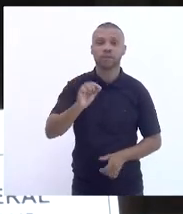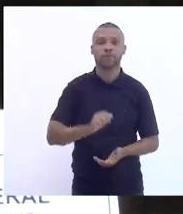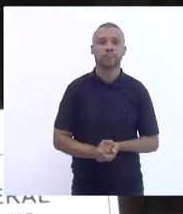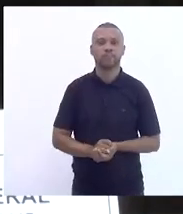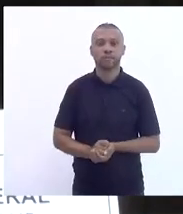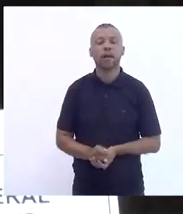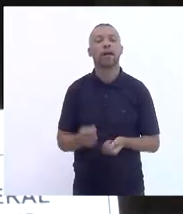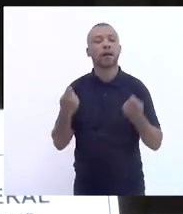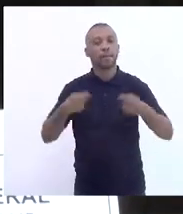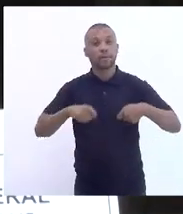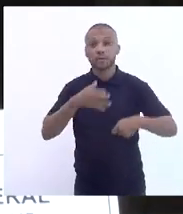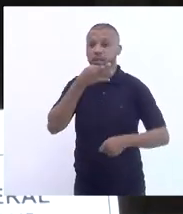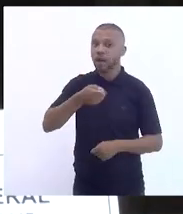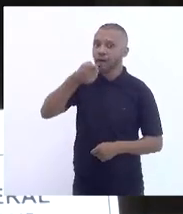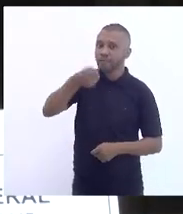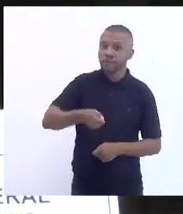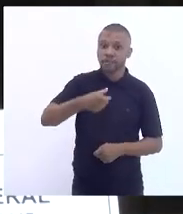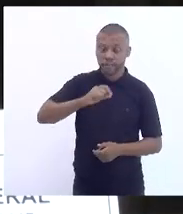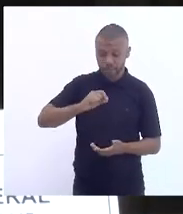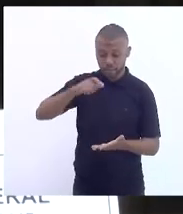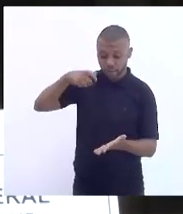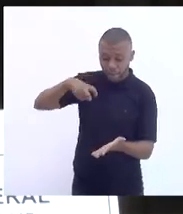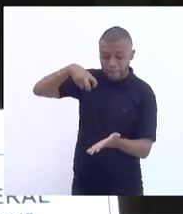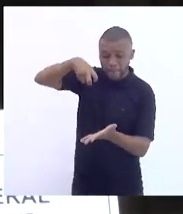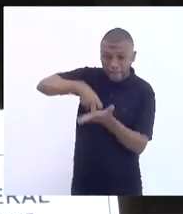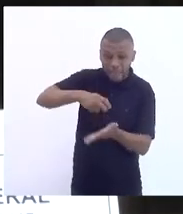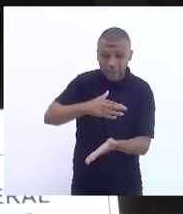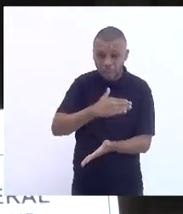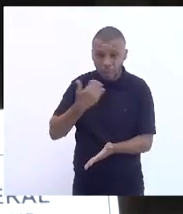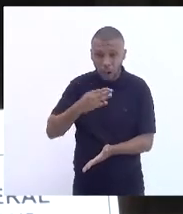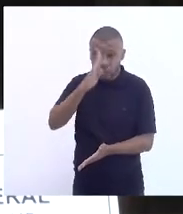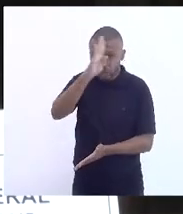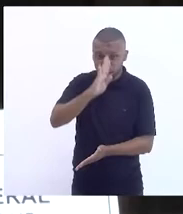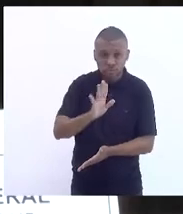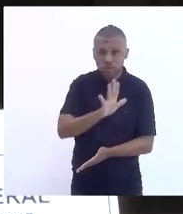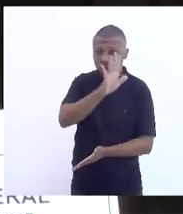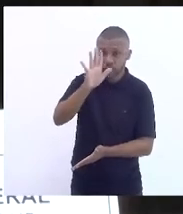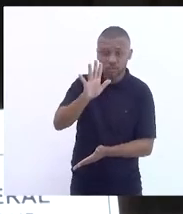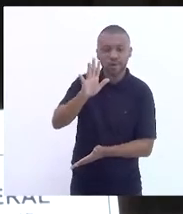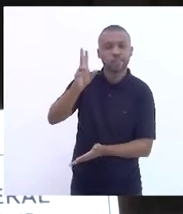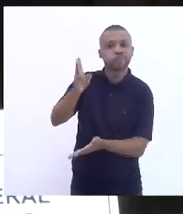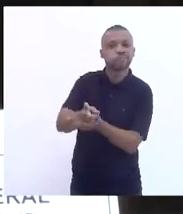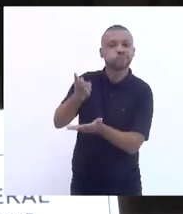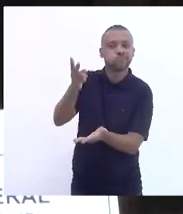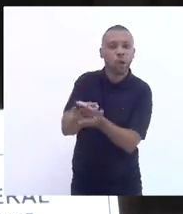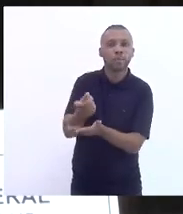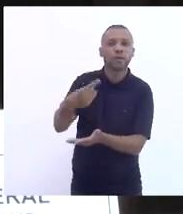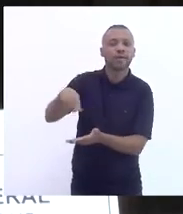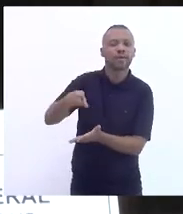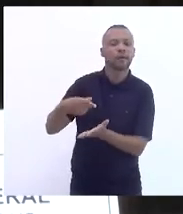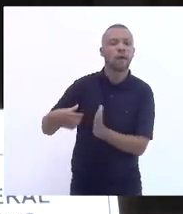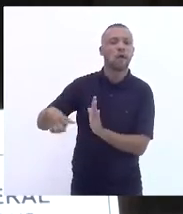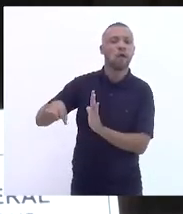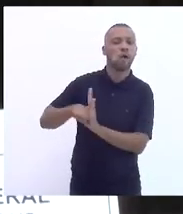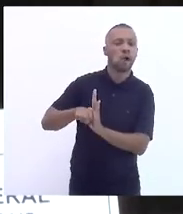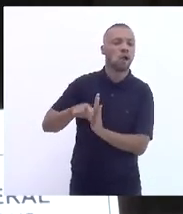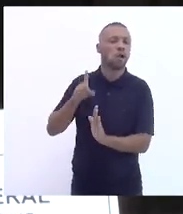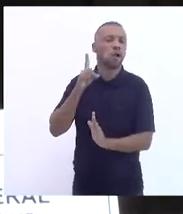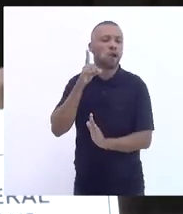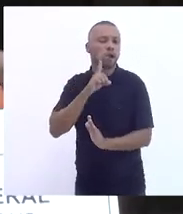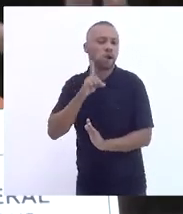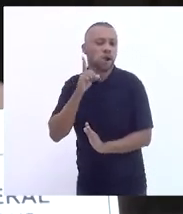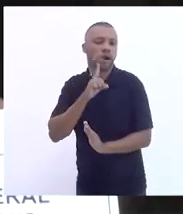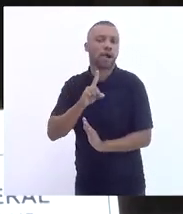preciso que a gente é afirme que não a pena de morte no Brasil mesmo aqueles envolvidos com ilegalidade a um